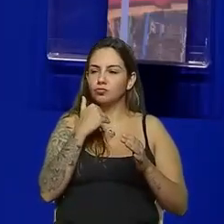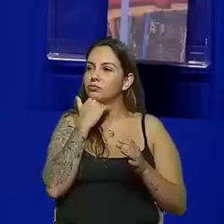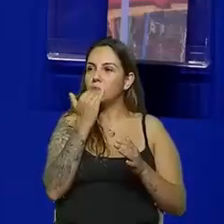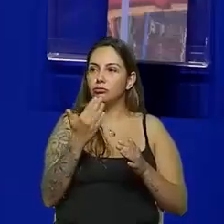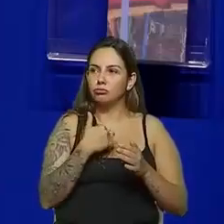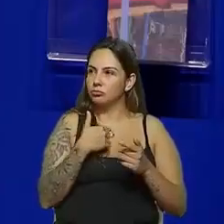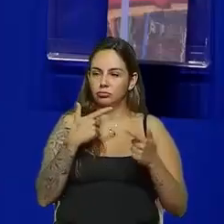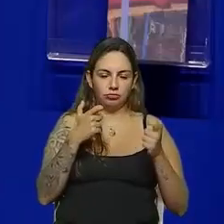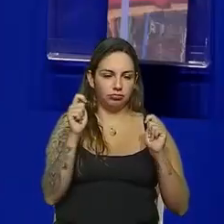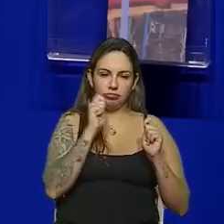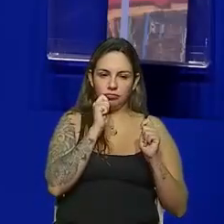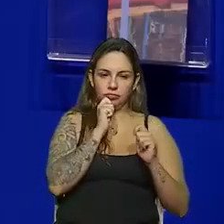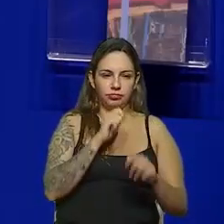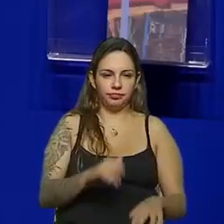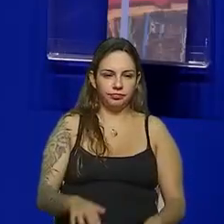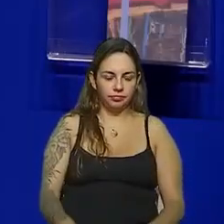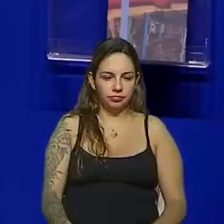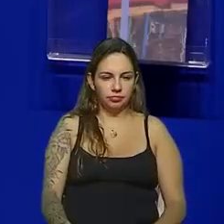nenhum.